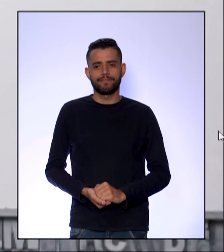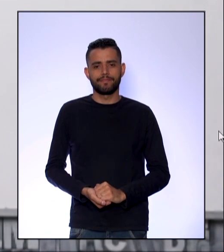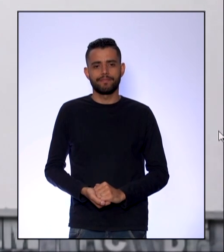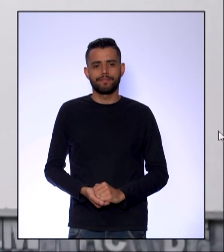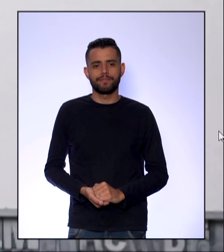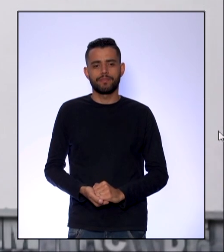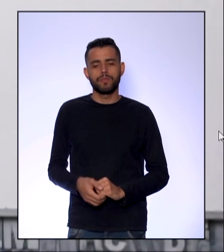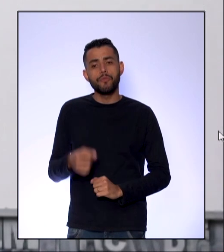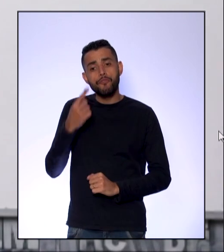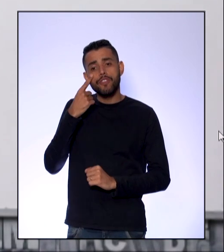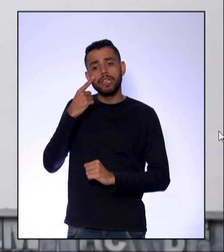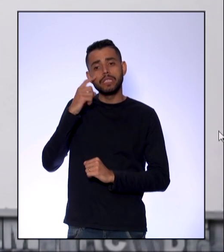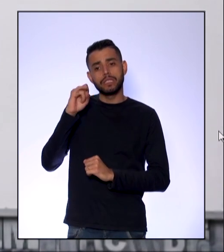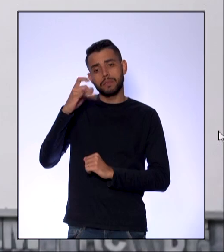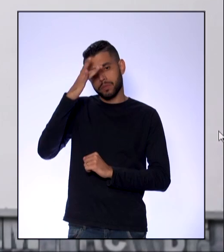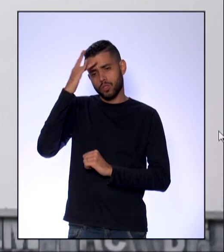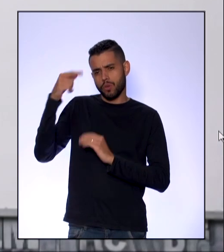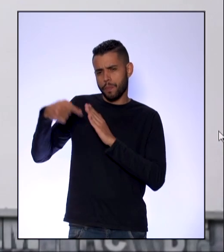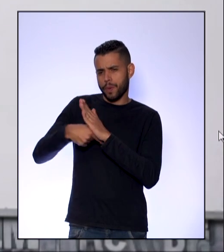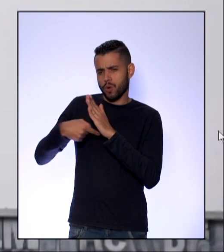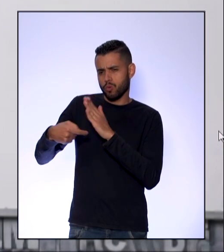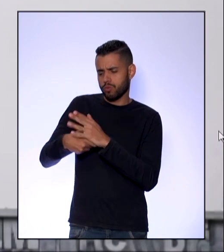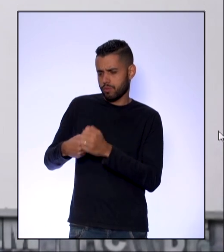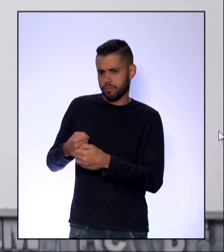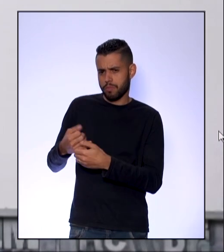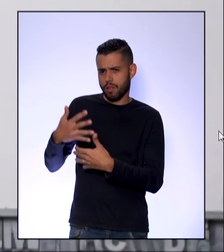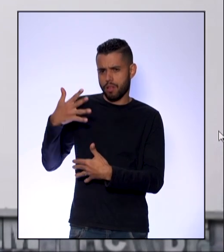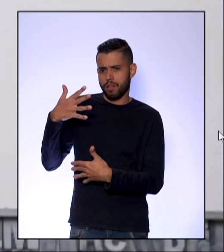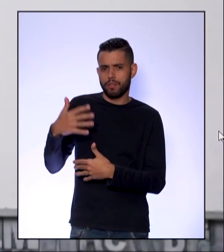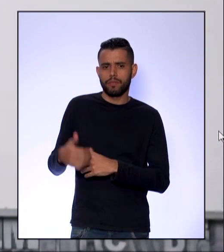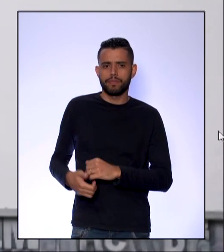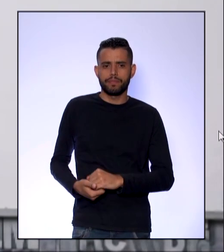Vamos ver aqui algumas perguntas.